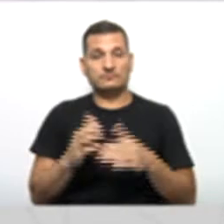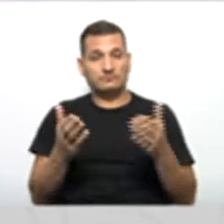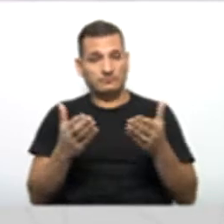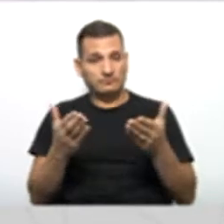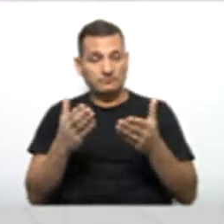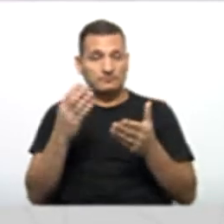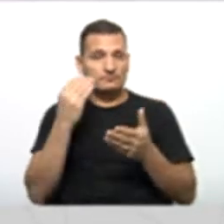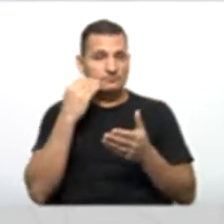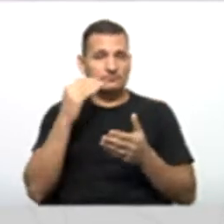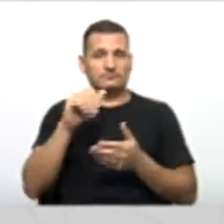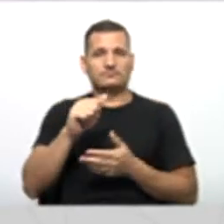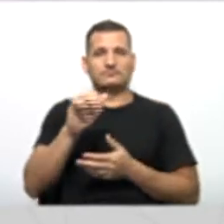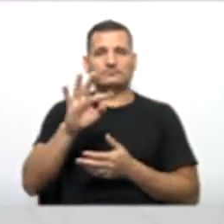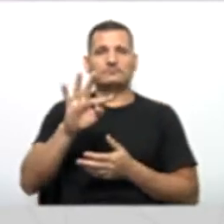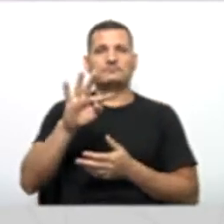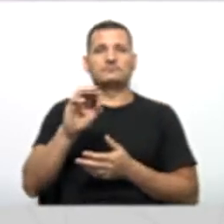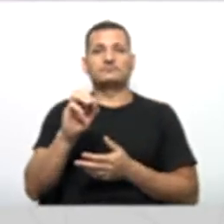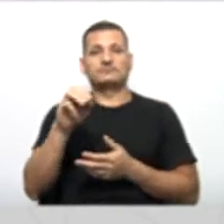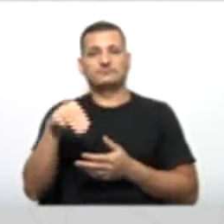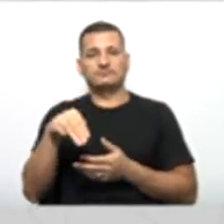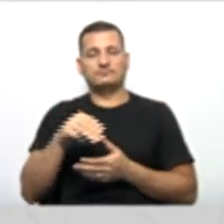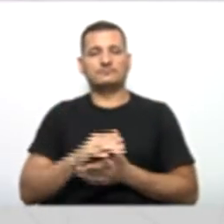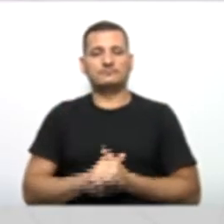que eu já deixei aberto aqui